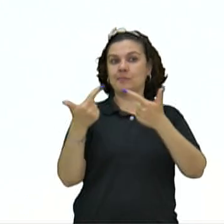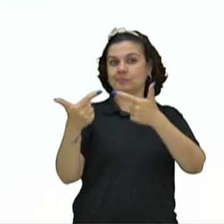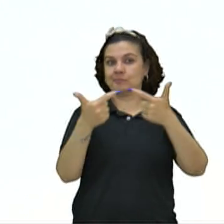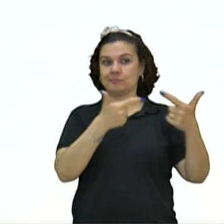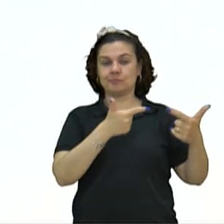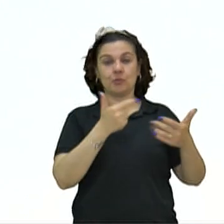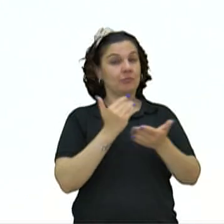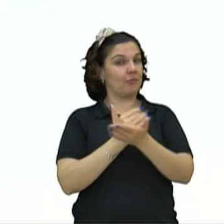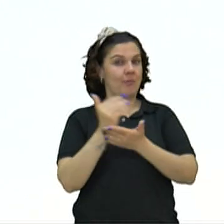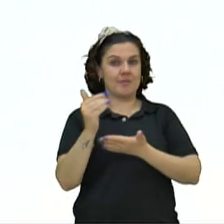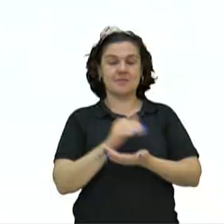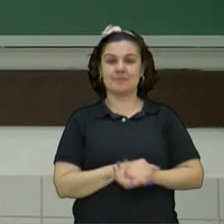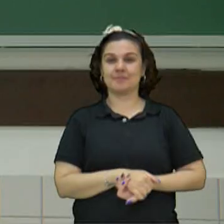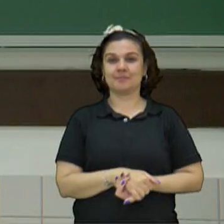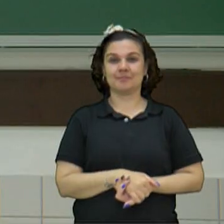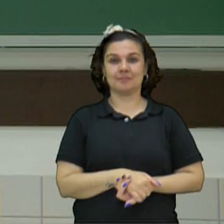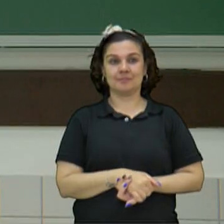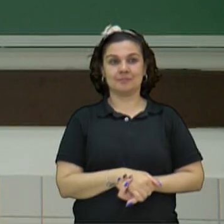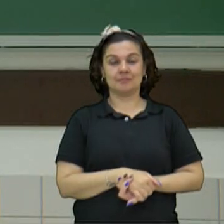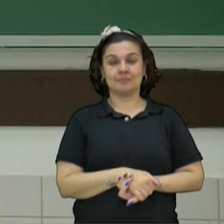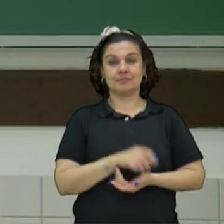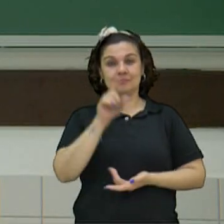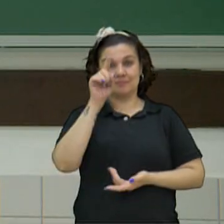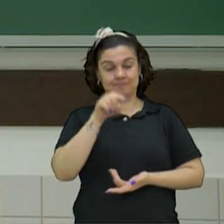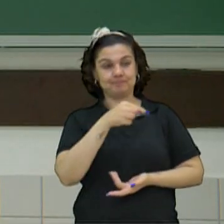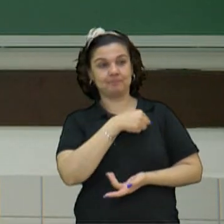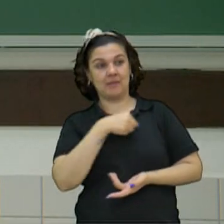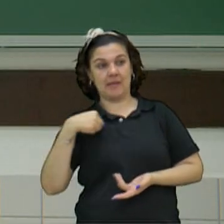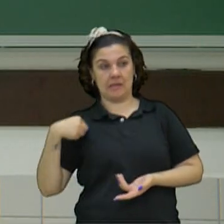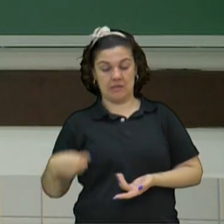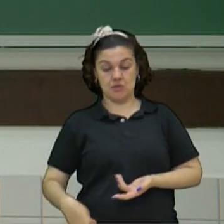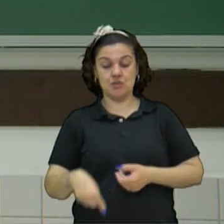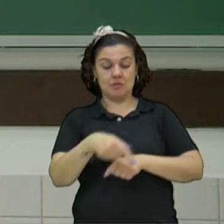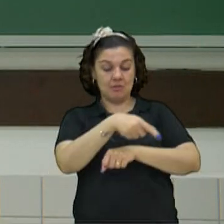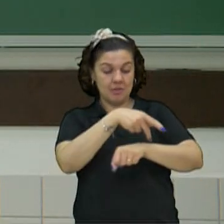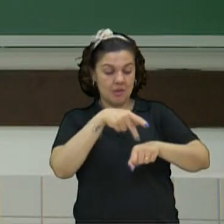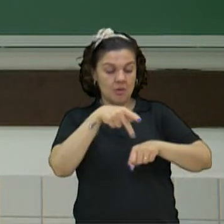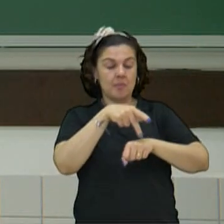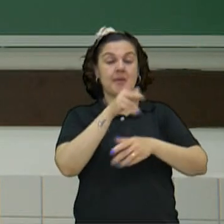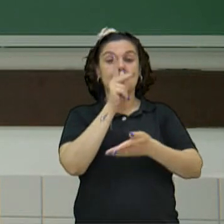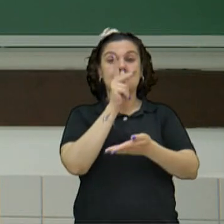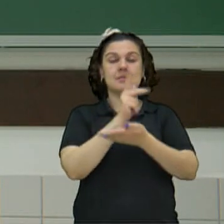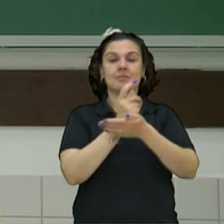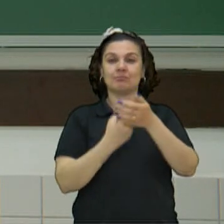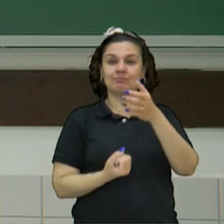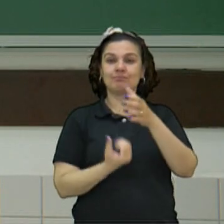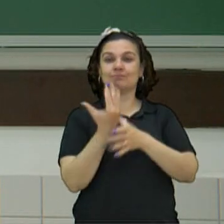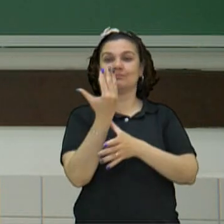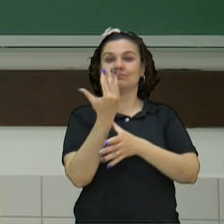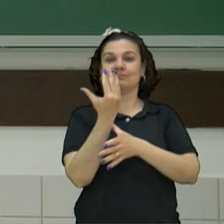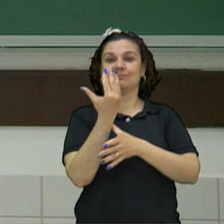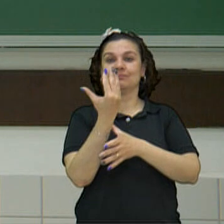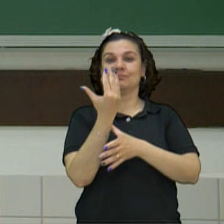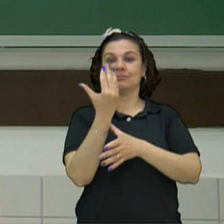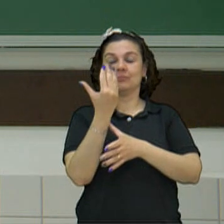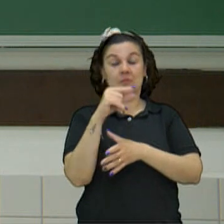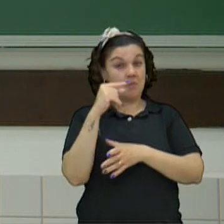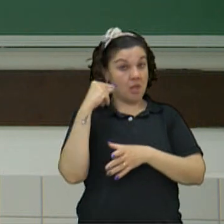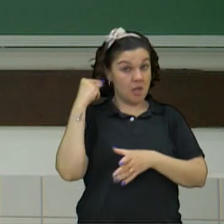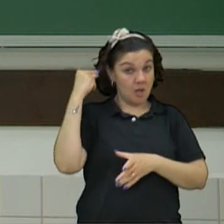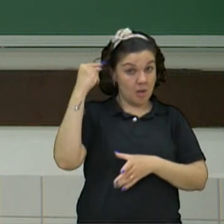ter tido início. A China é um país que acha que sempre existiu. Isto é